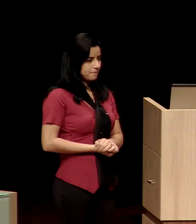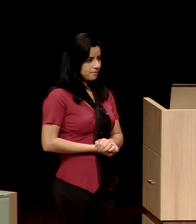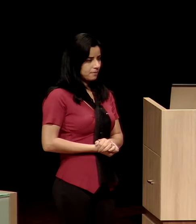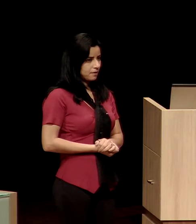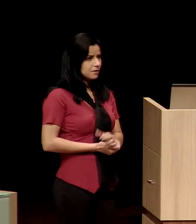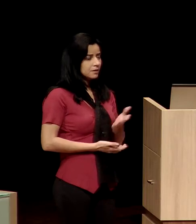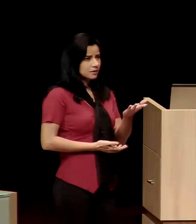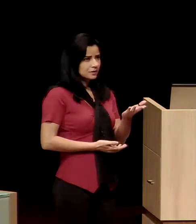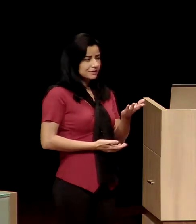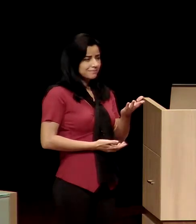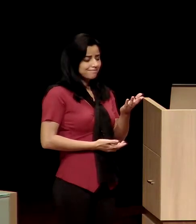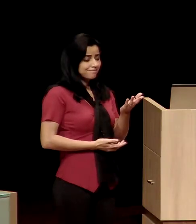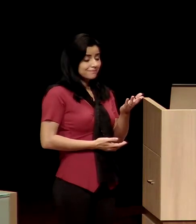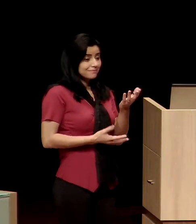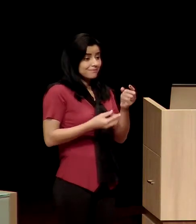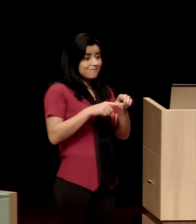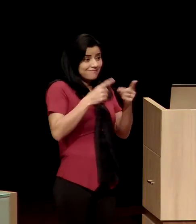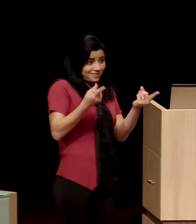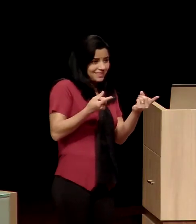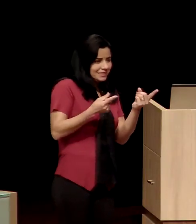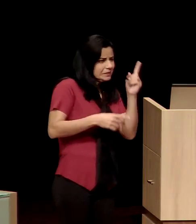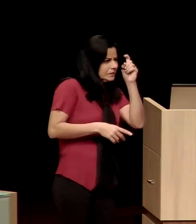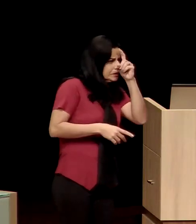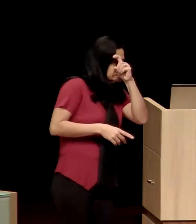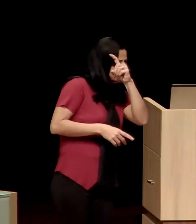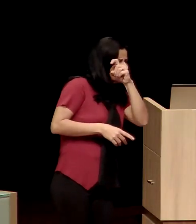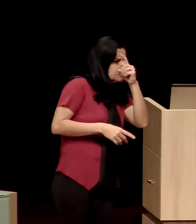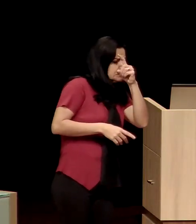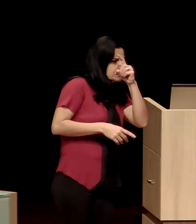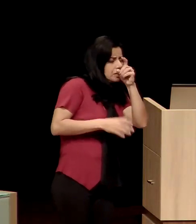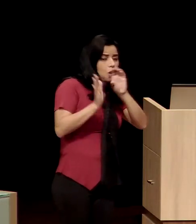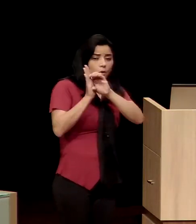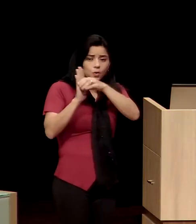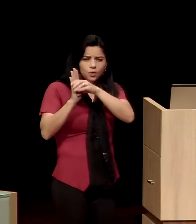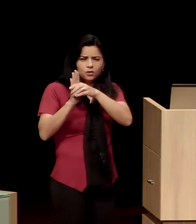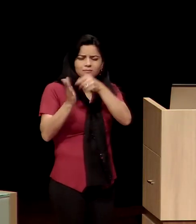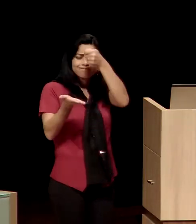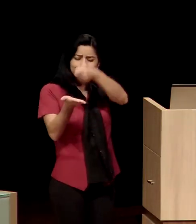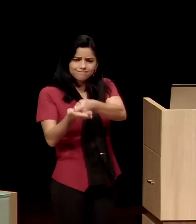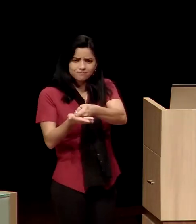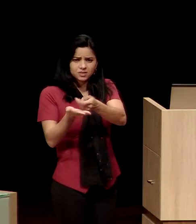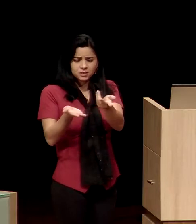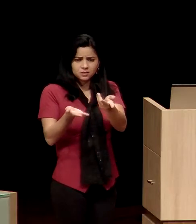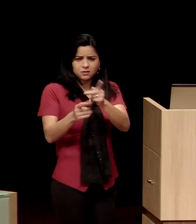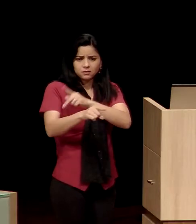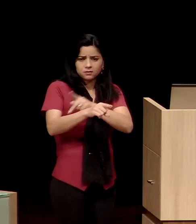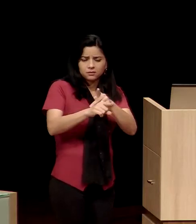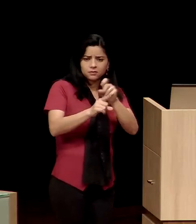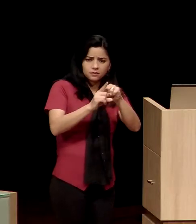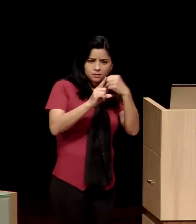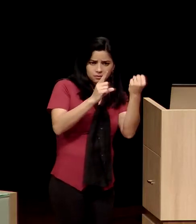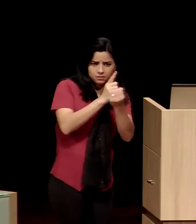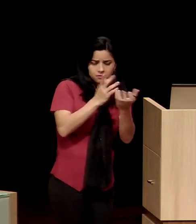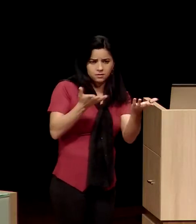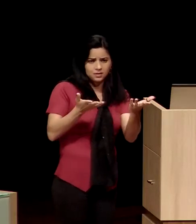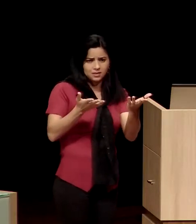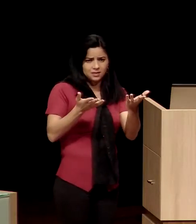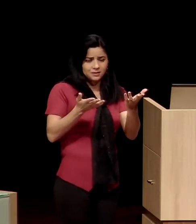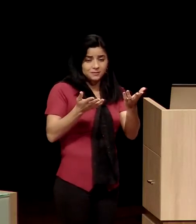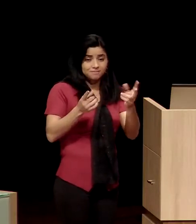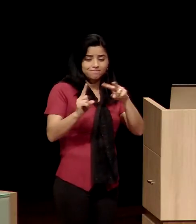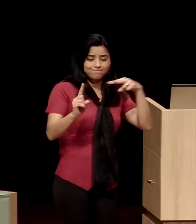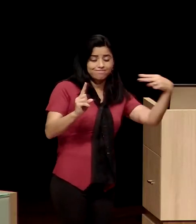pedagogy. Estava difícil ter um conceito sistemático sobre a pedagogia social diante de tantas